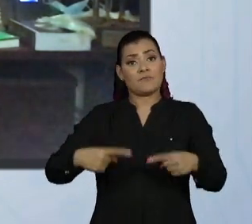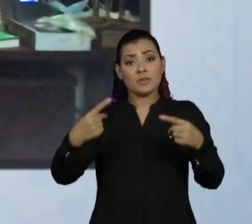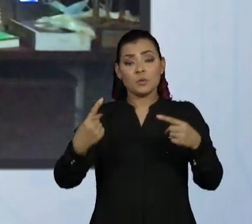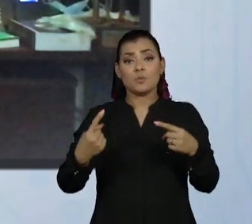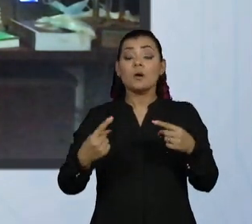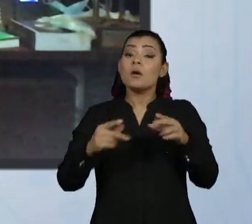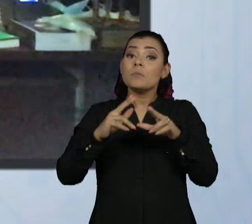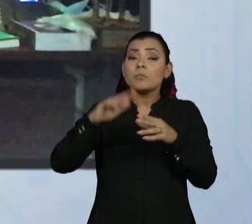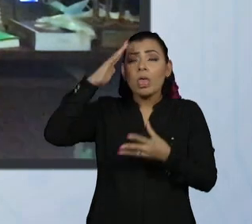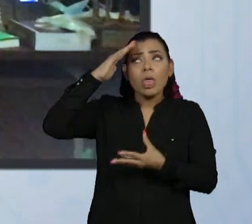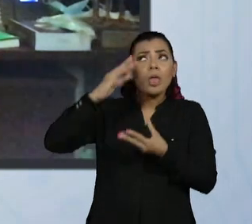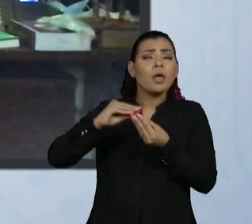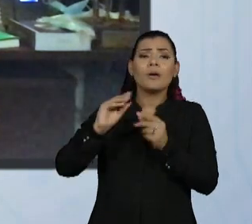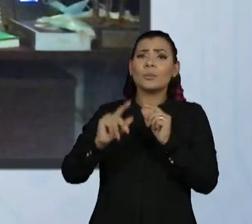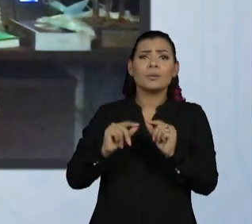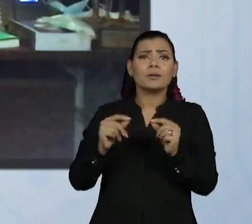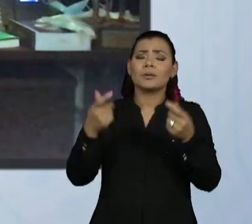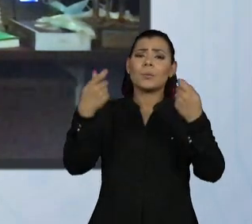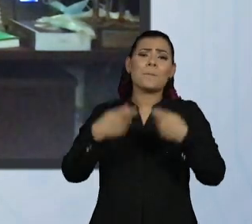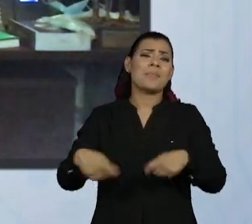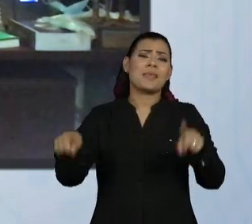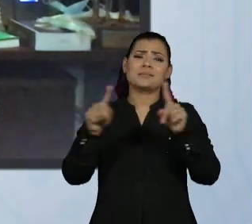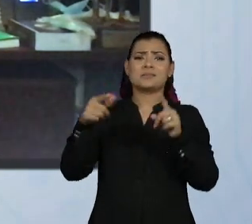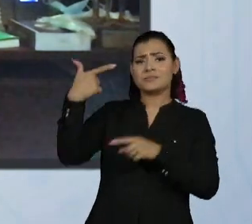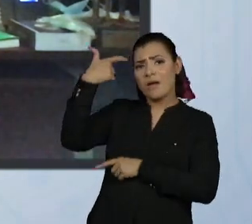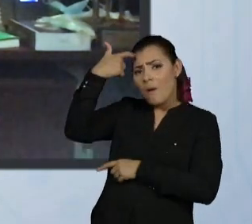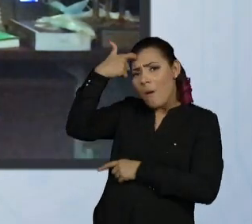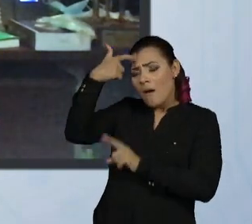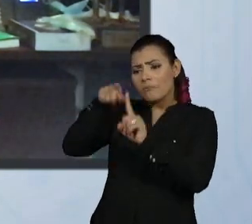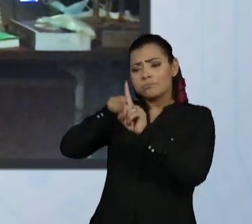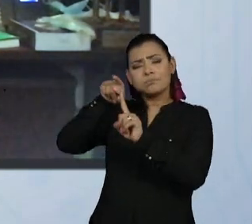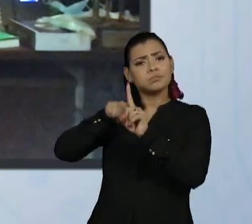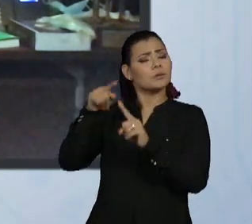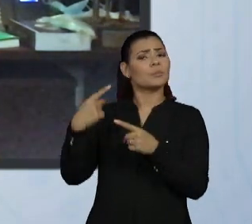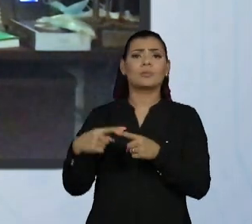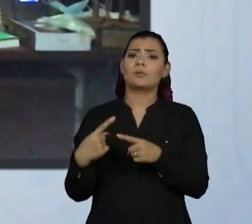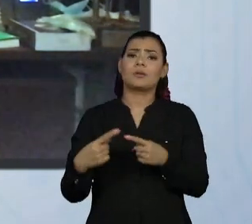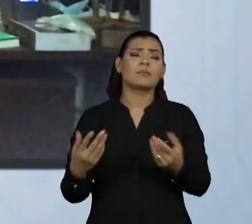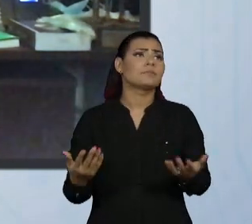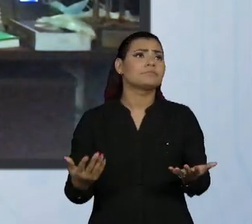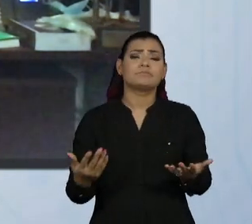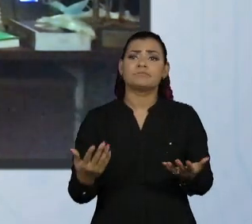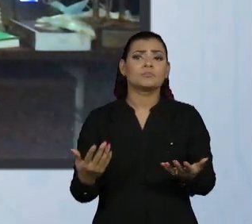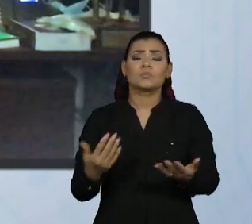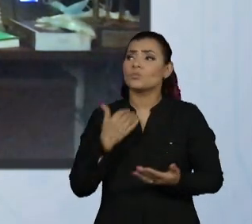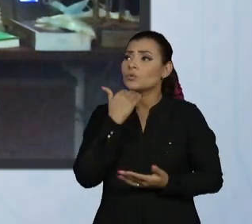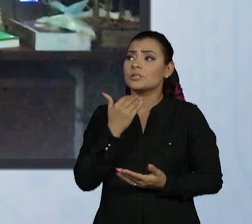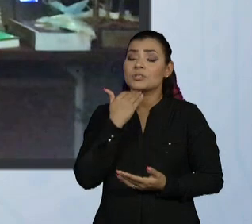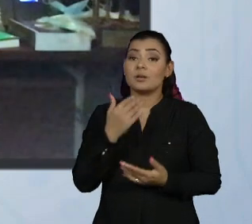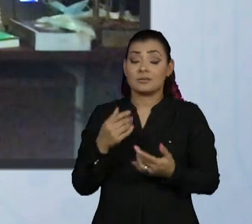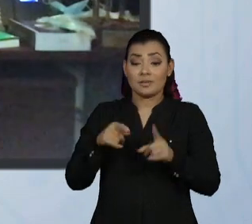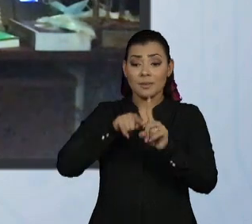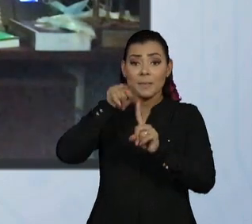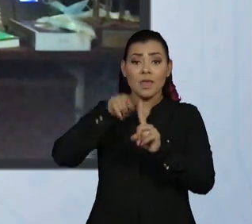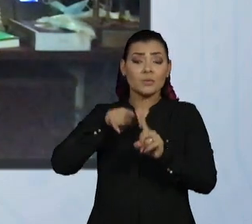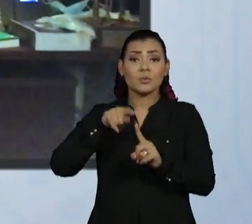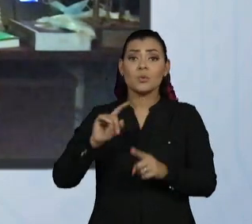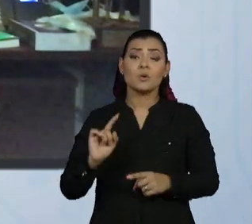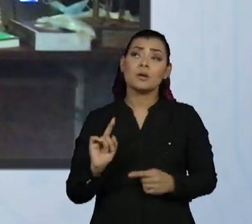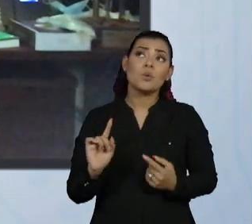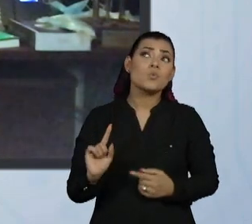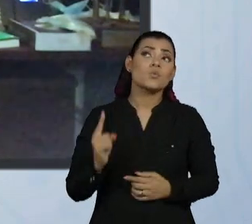eles entendem que não compensaria o custo-benefício. A temperatura é apenas um